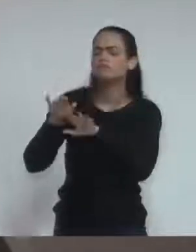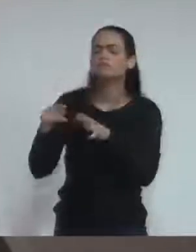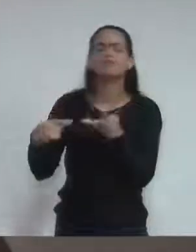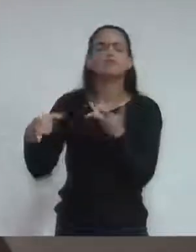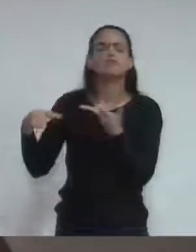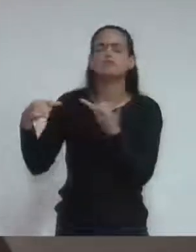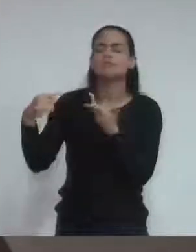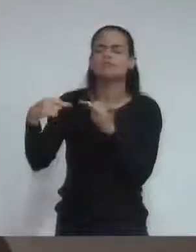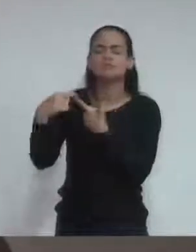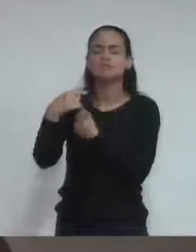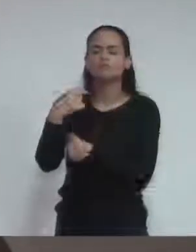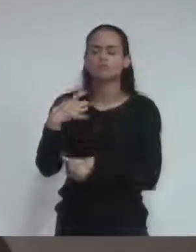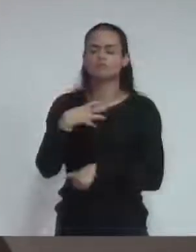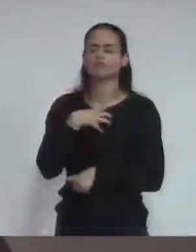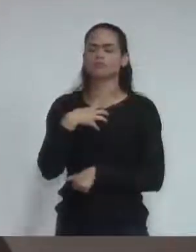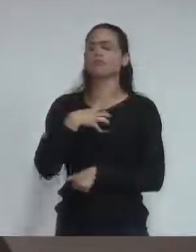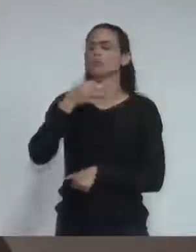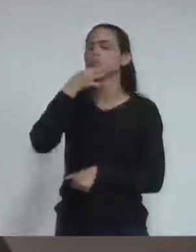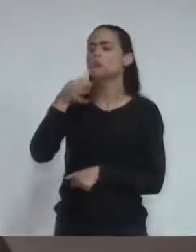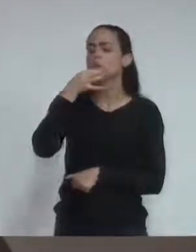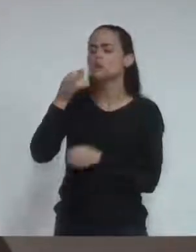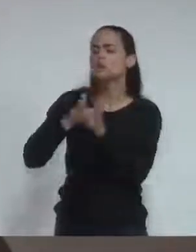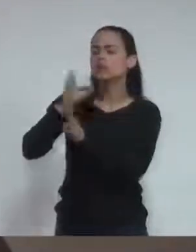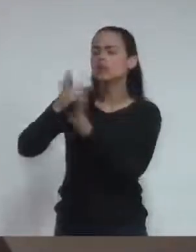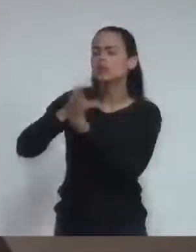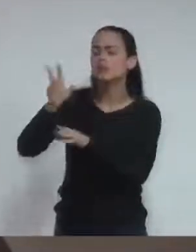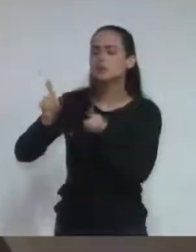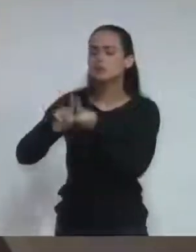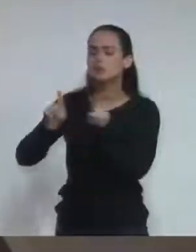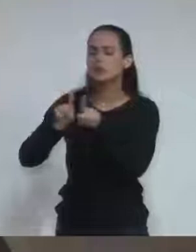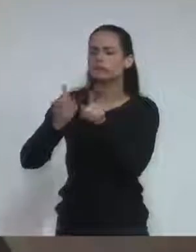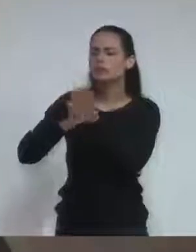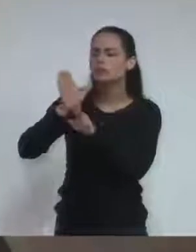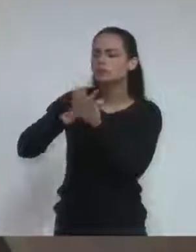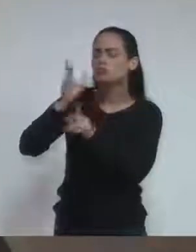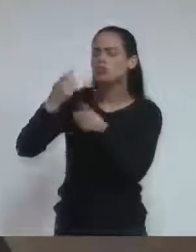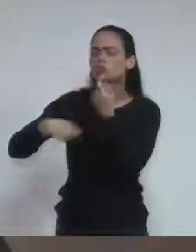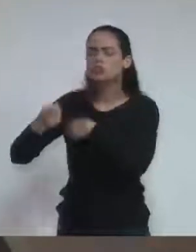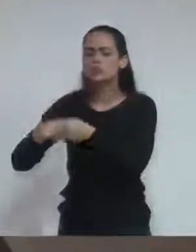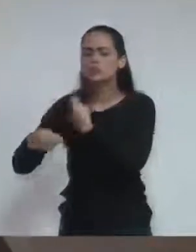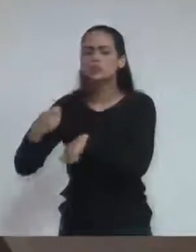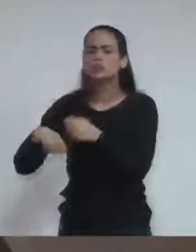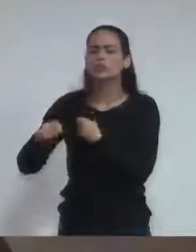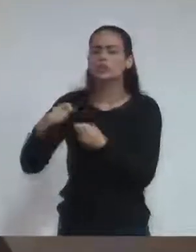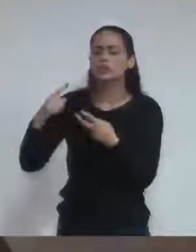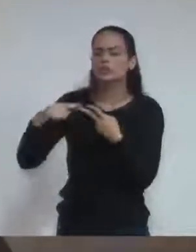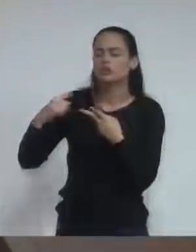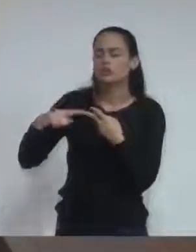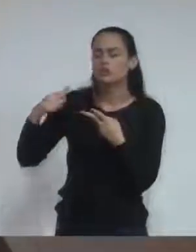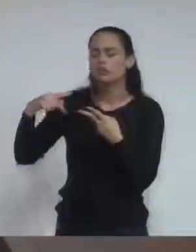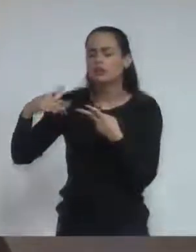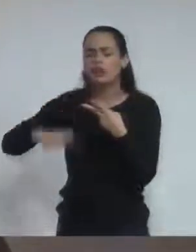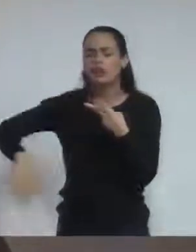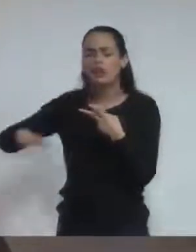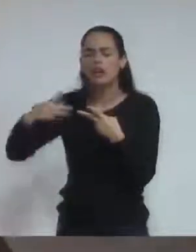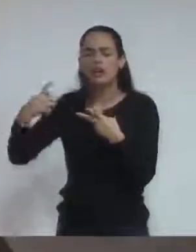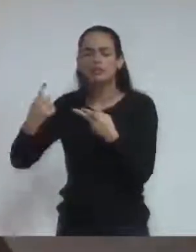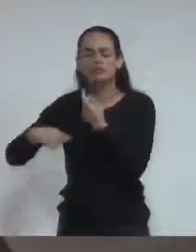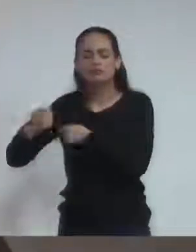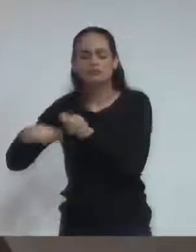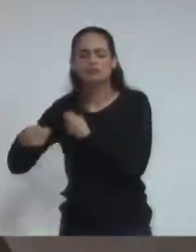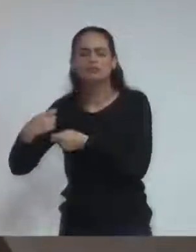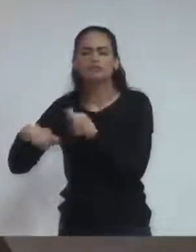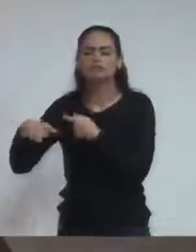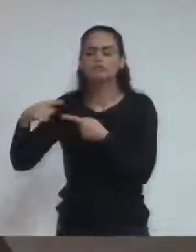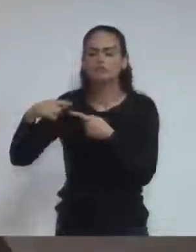de atitude, de postura, em relação à condução do governo, no aspecto político, no aspecto administrativo. Inclusive agora, eu